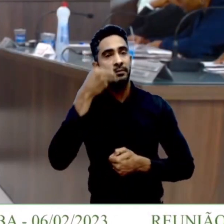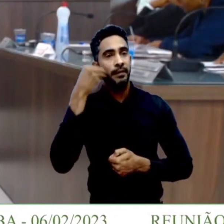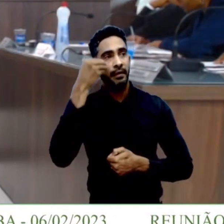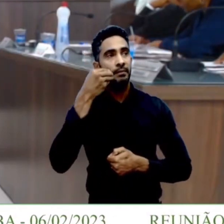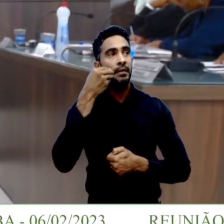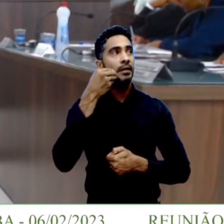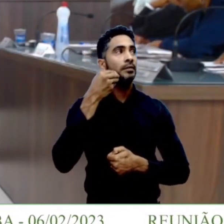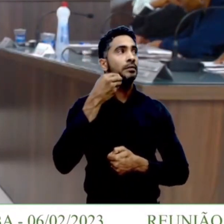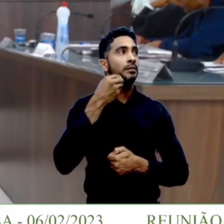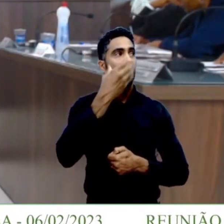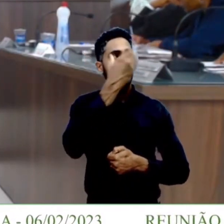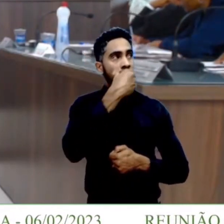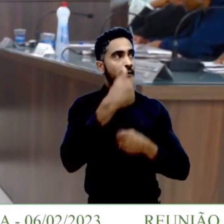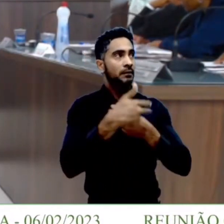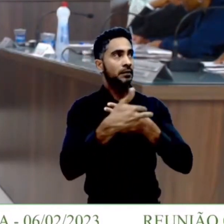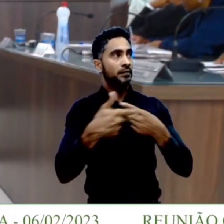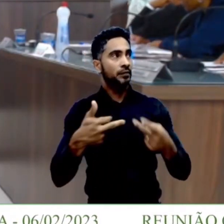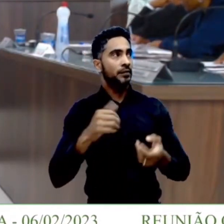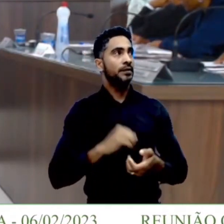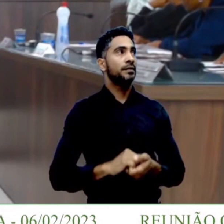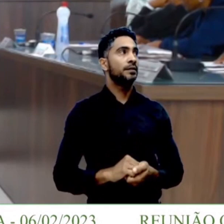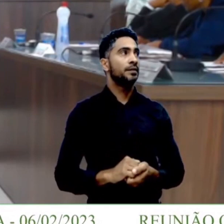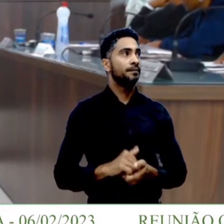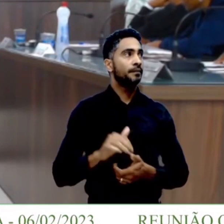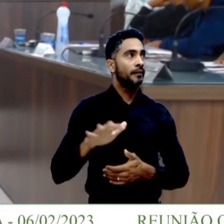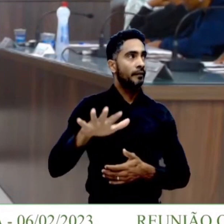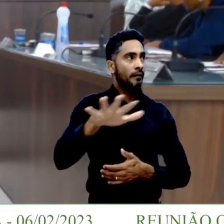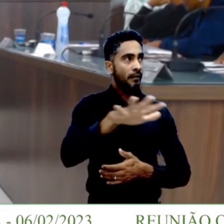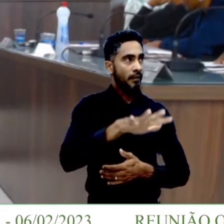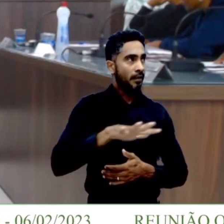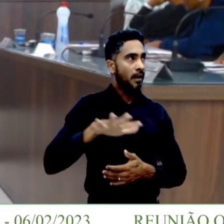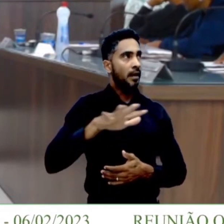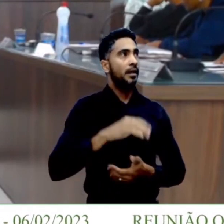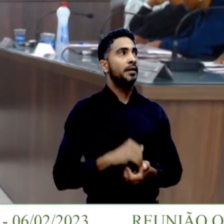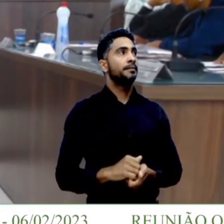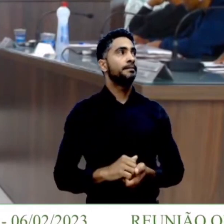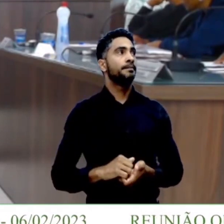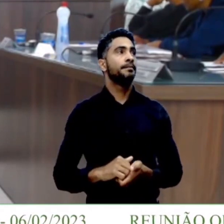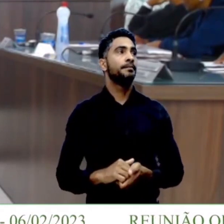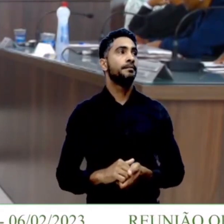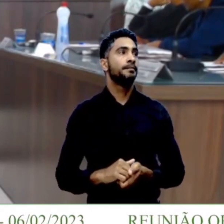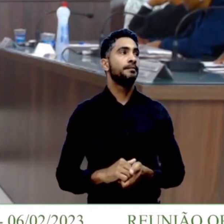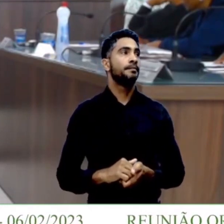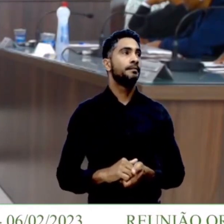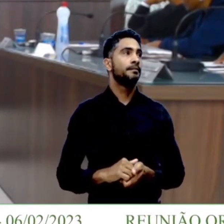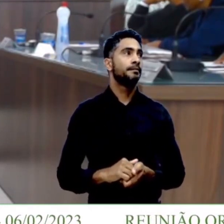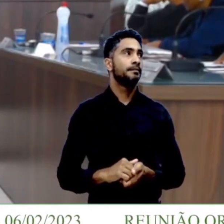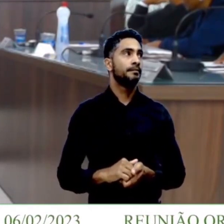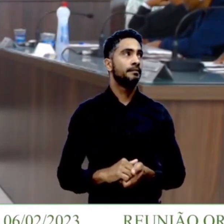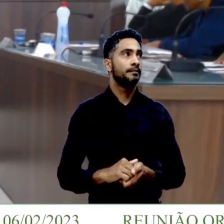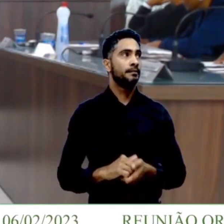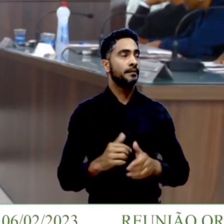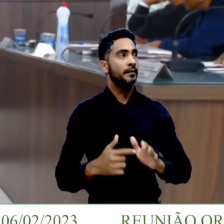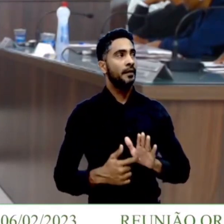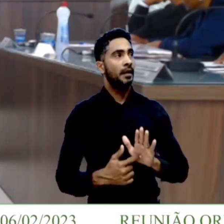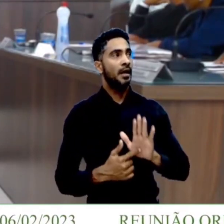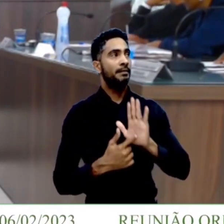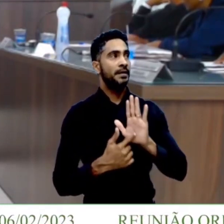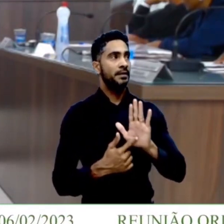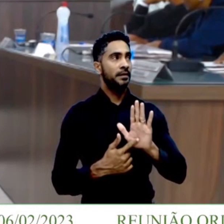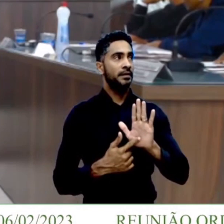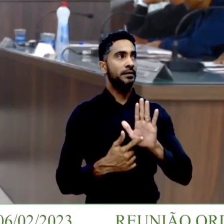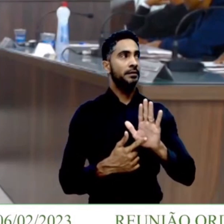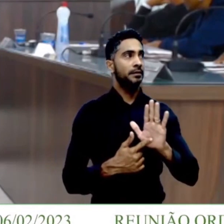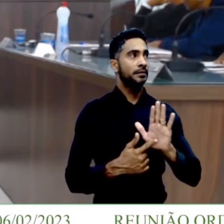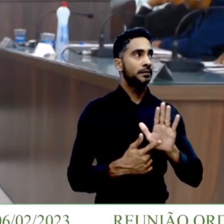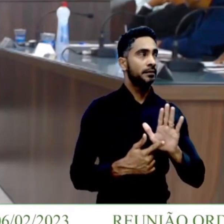gastronômico. A área também externa. apresentadores desse evento,